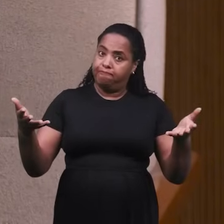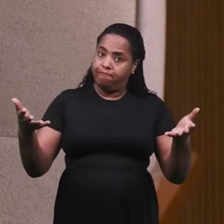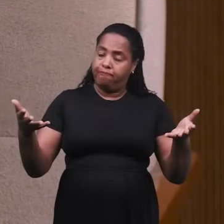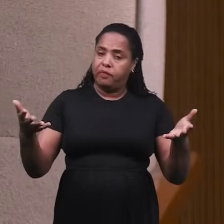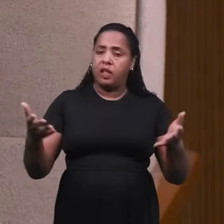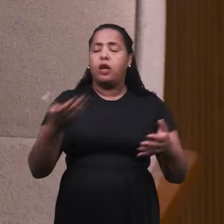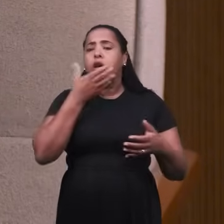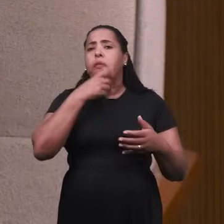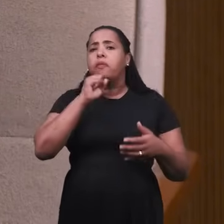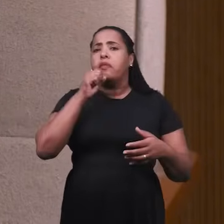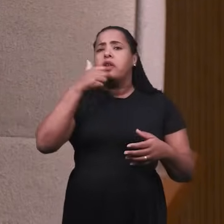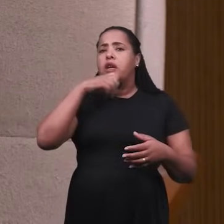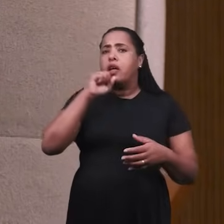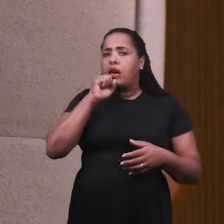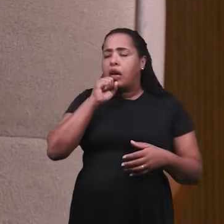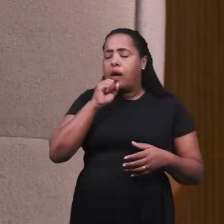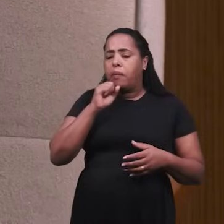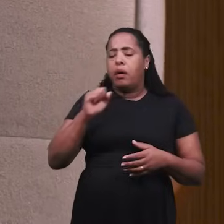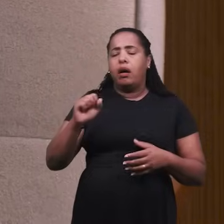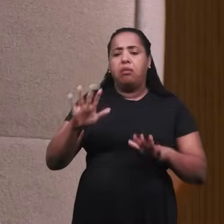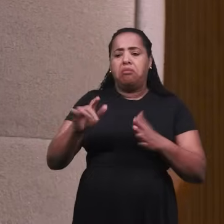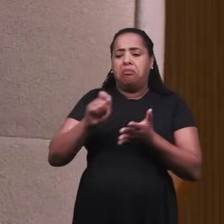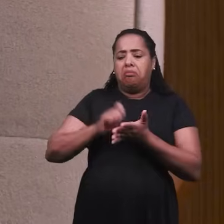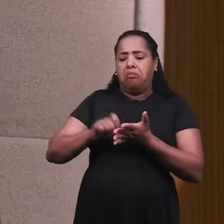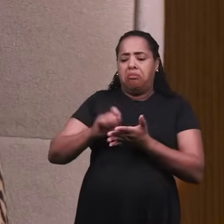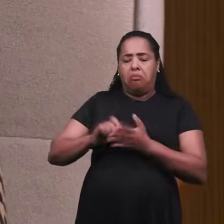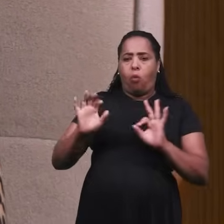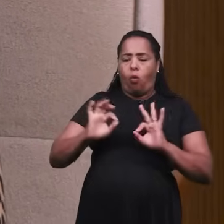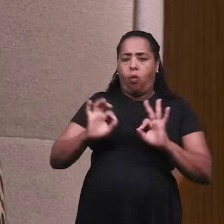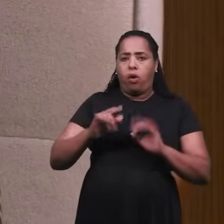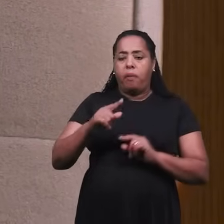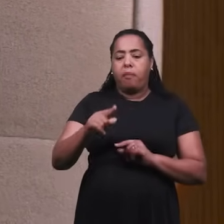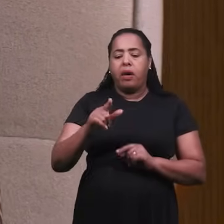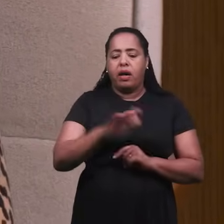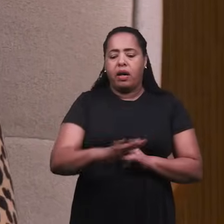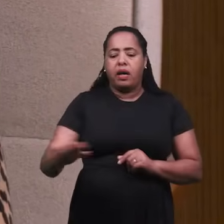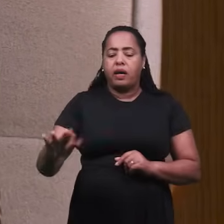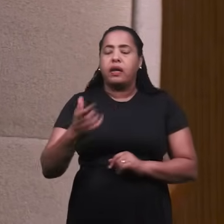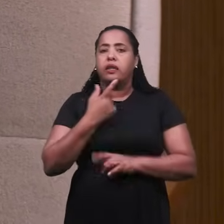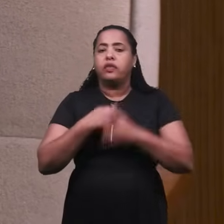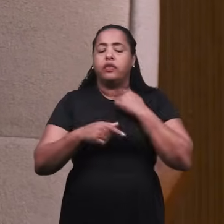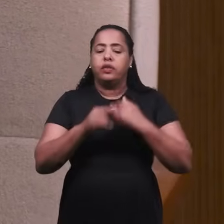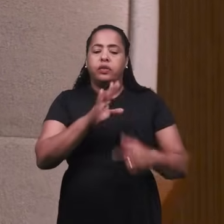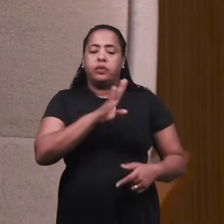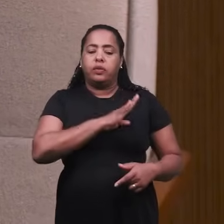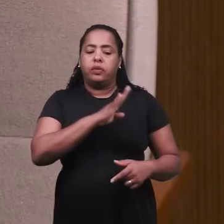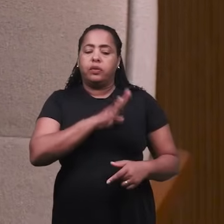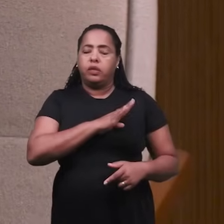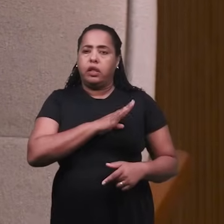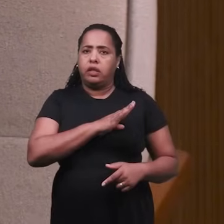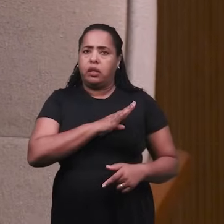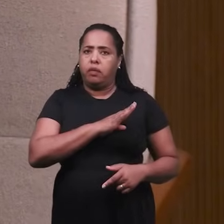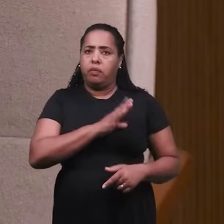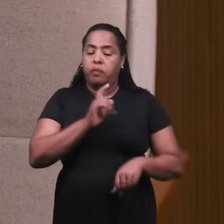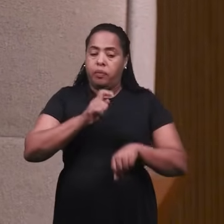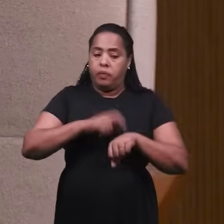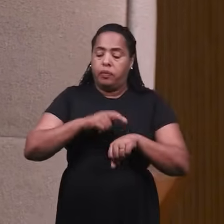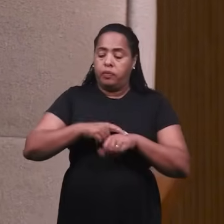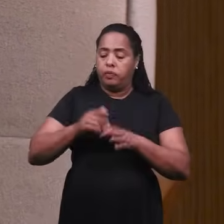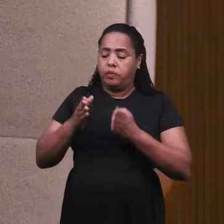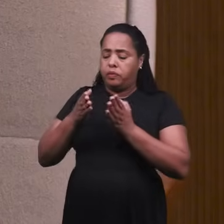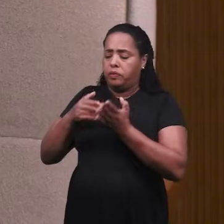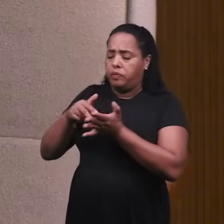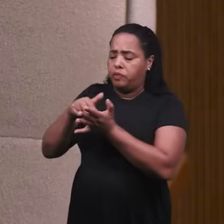ali. Porque o pai e a mãe podem não autorizar, mas a criança ter o desejo, ter no coração o desejo. E quando eles